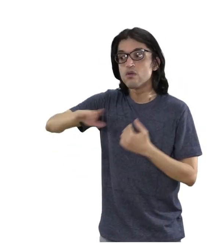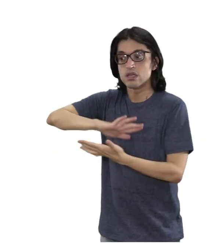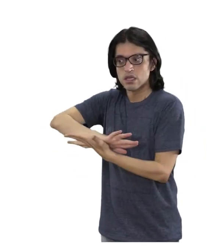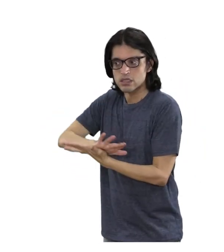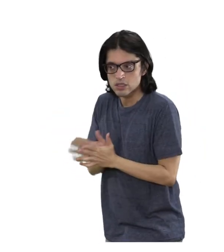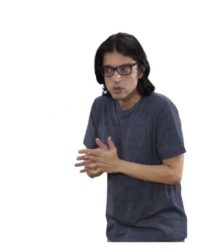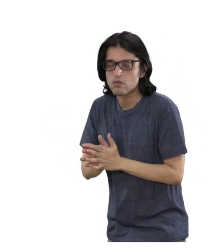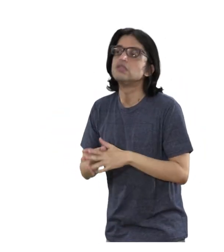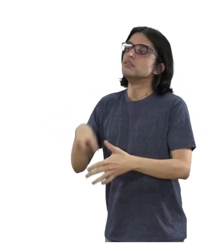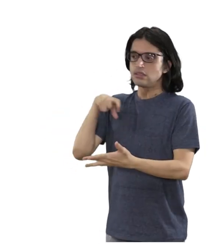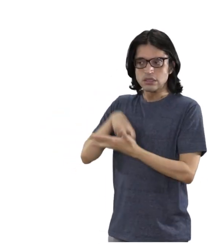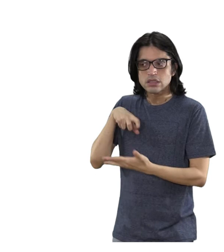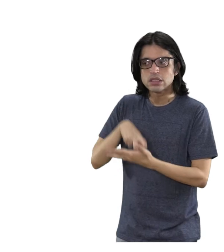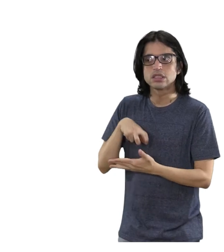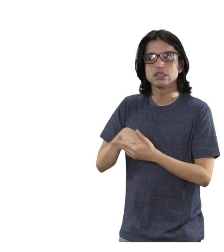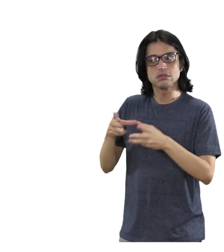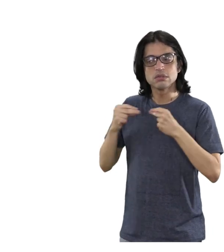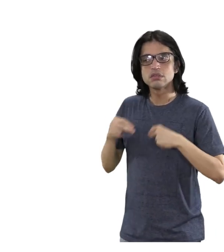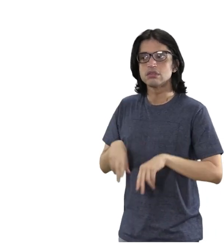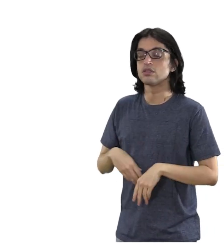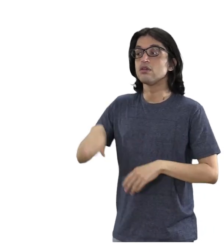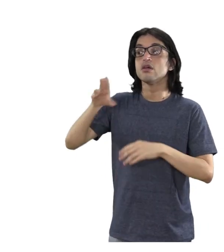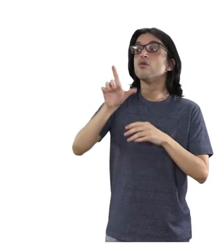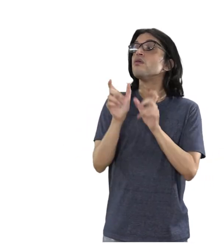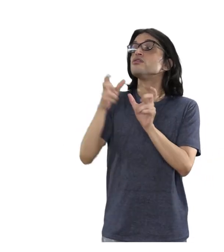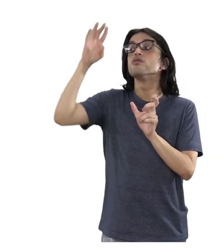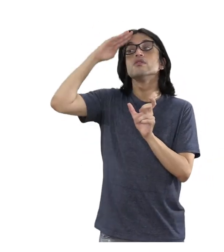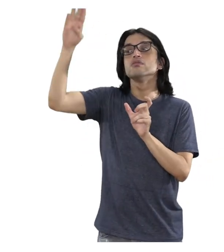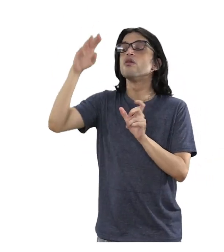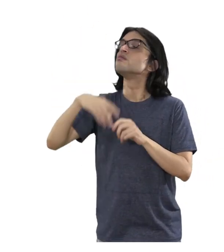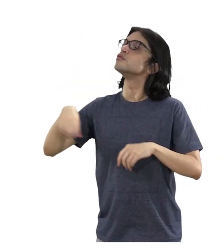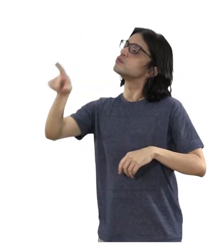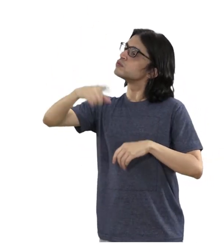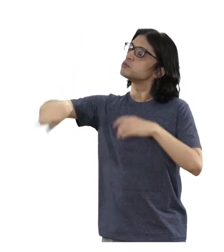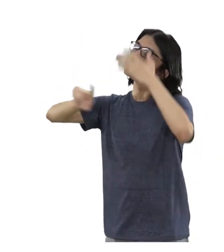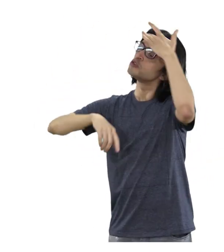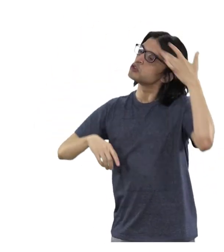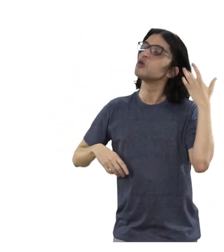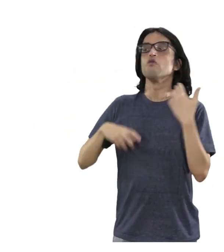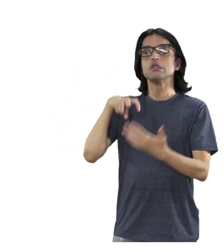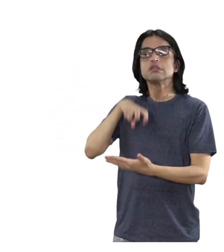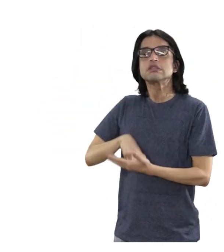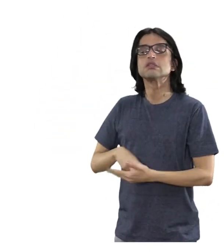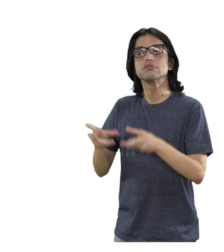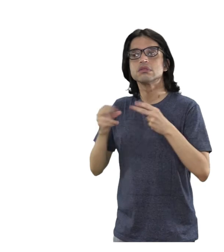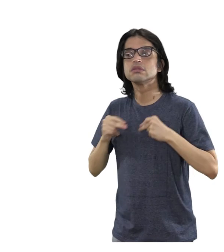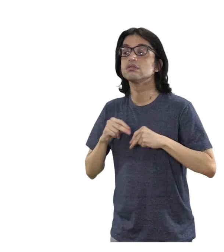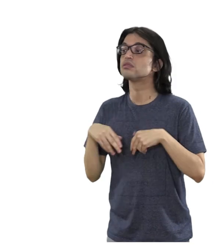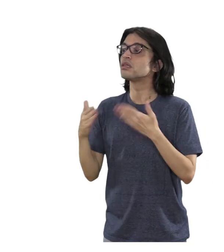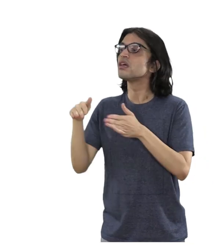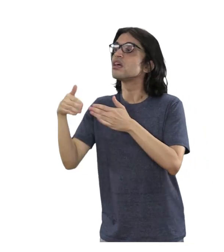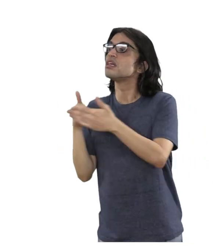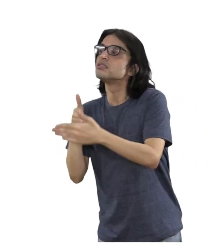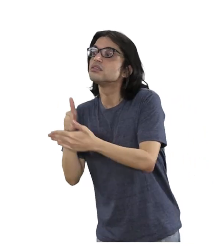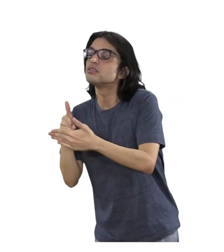racistas merecem ser punidas. Oração principal, as pessoas merecem ser punidas. Oração adjetiva restritiva, que